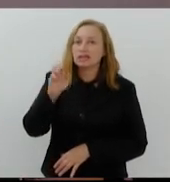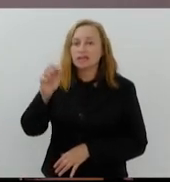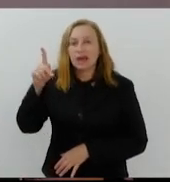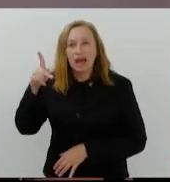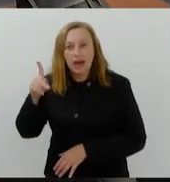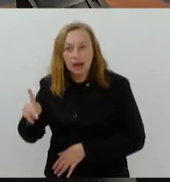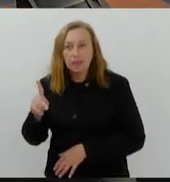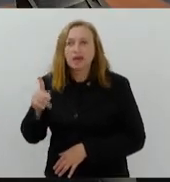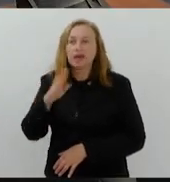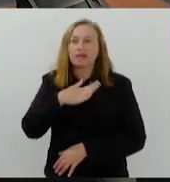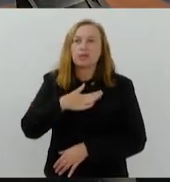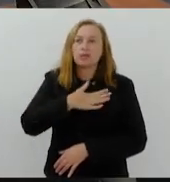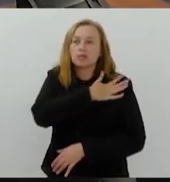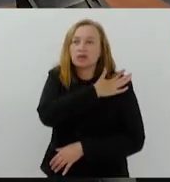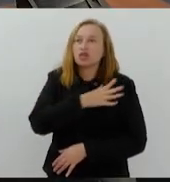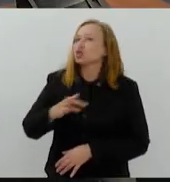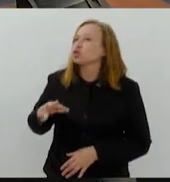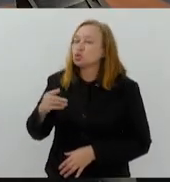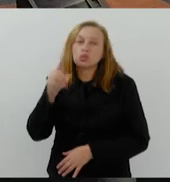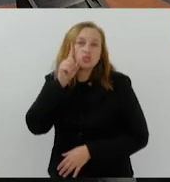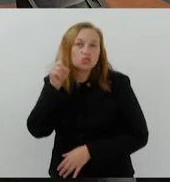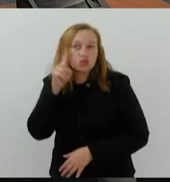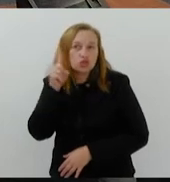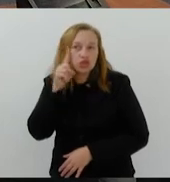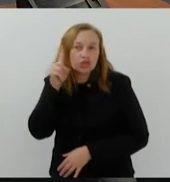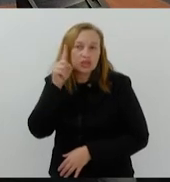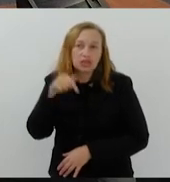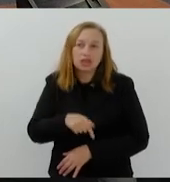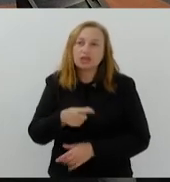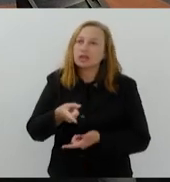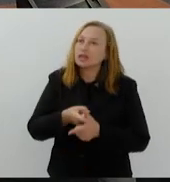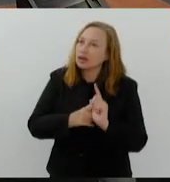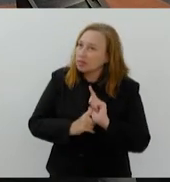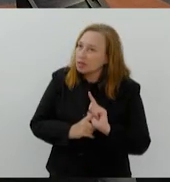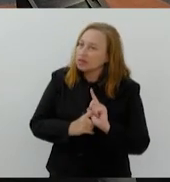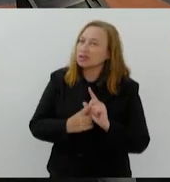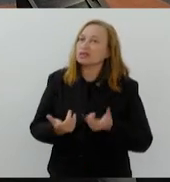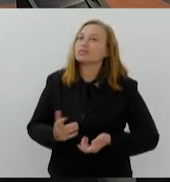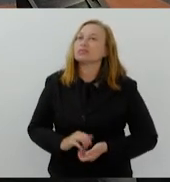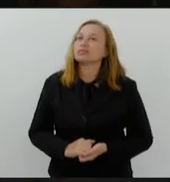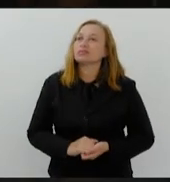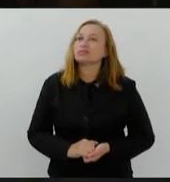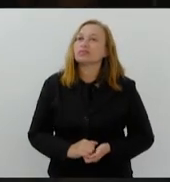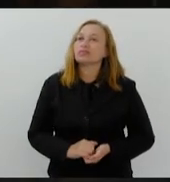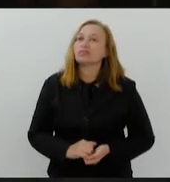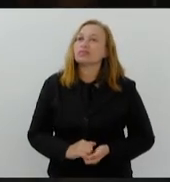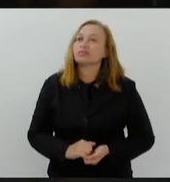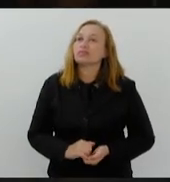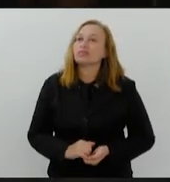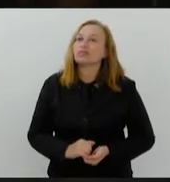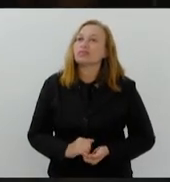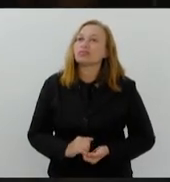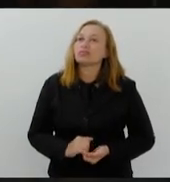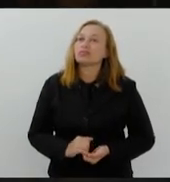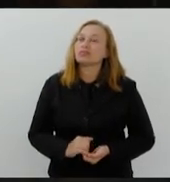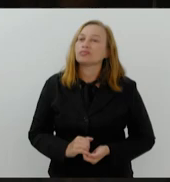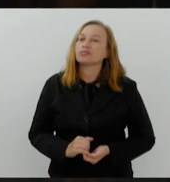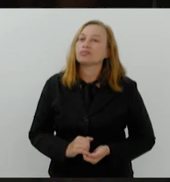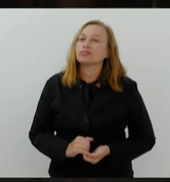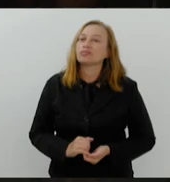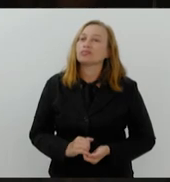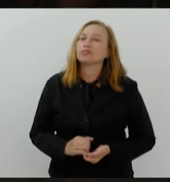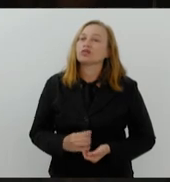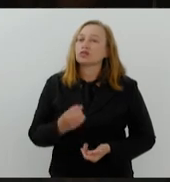os PMs, todos aí, todos os dias, dependendo da boa vontade, né,